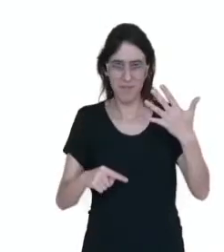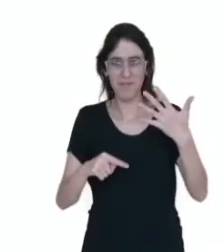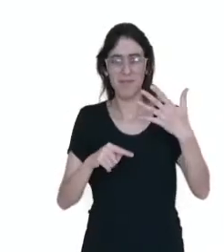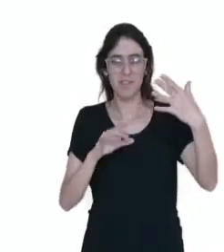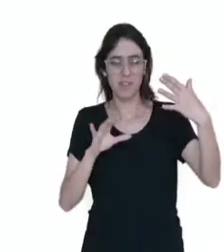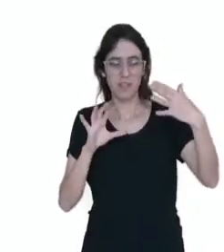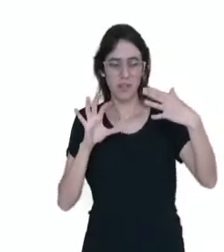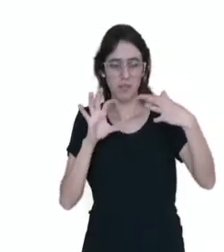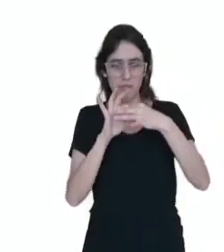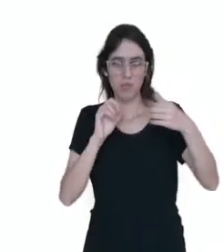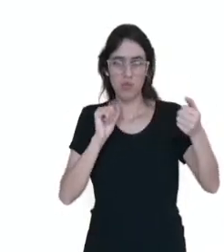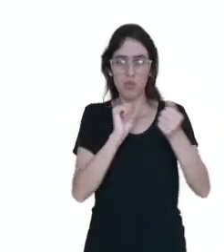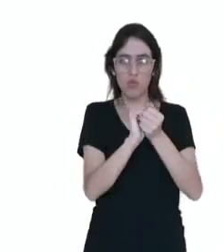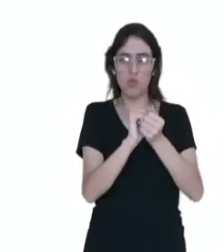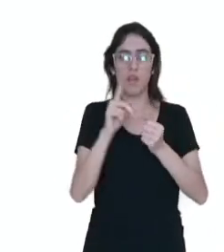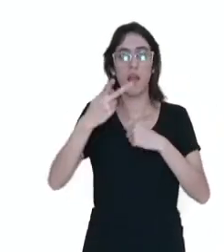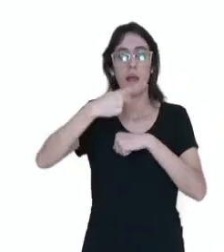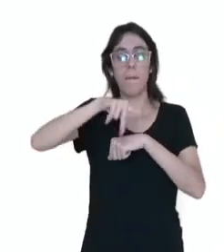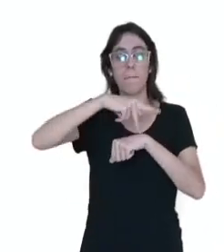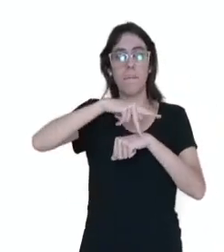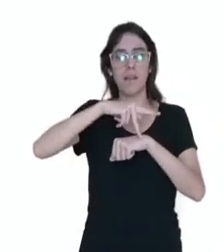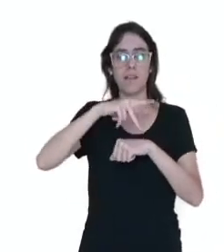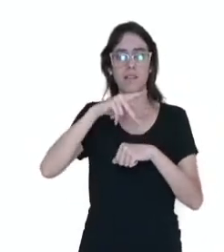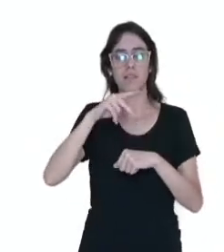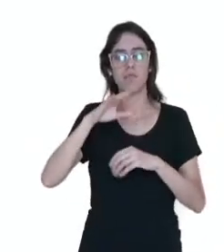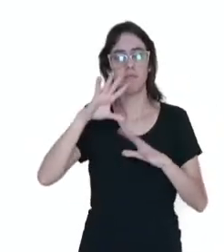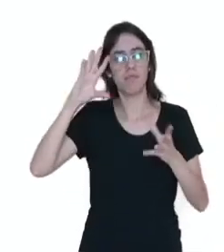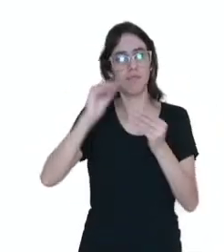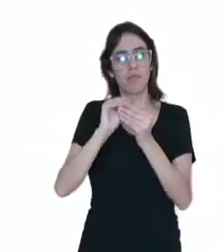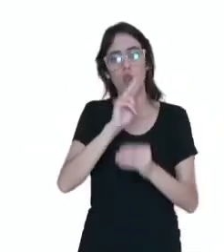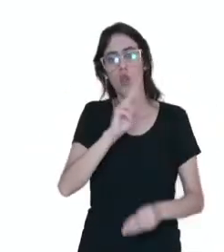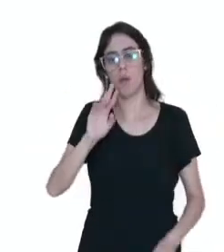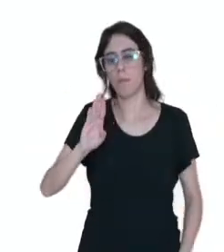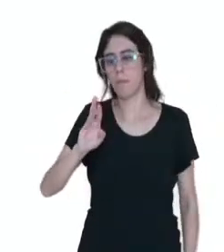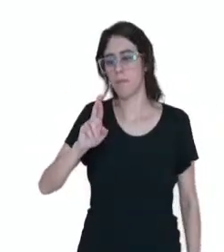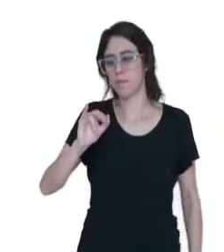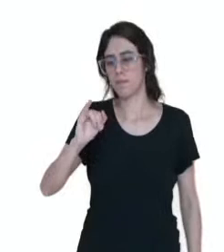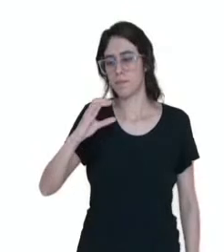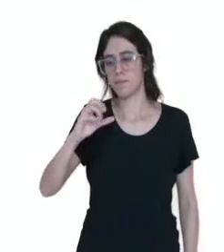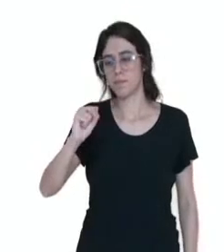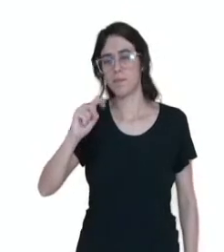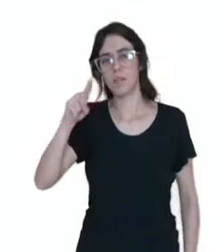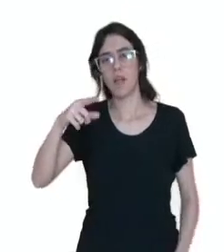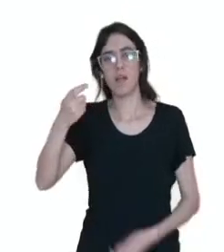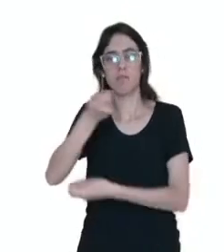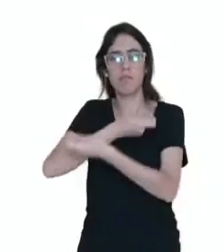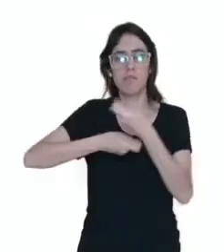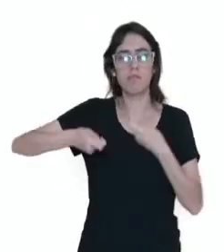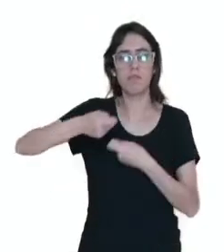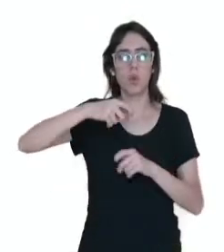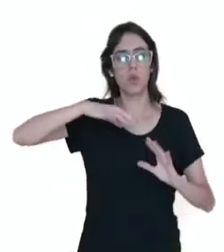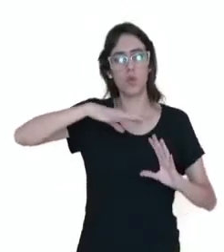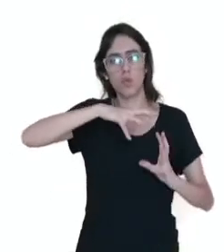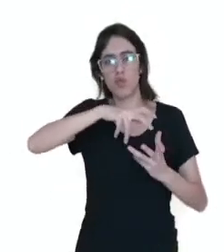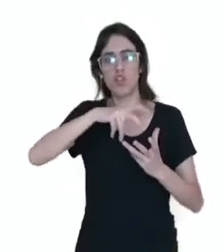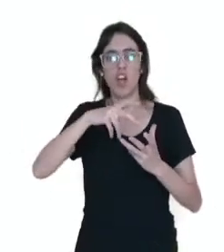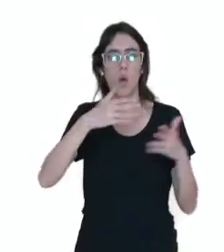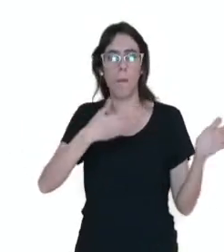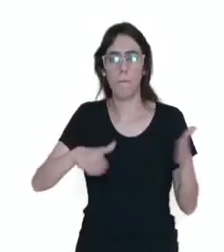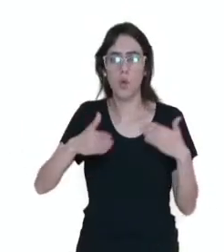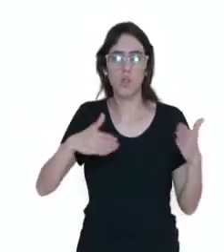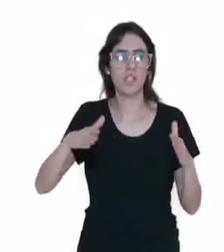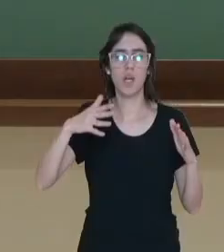grupo econômico de países emergentes no mundo que respondem por uma boa parte do comércio mundial, da produção